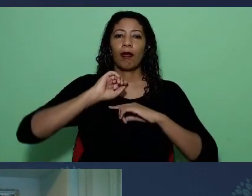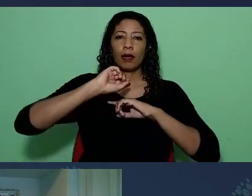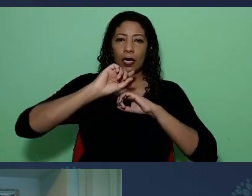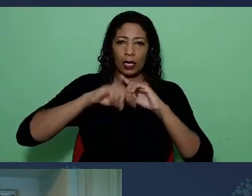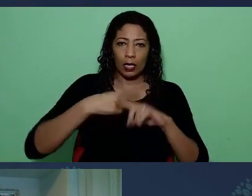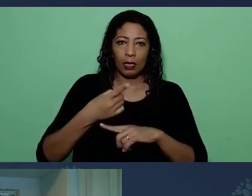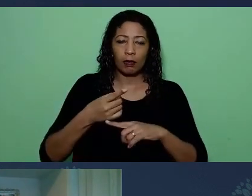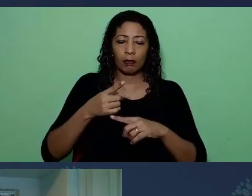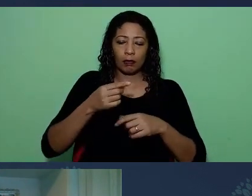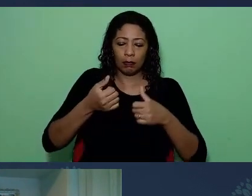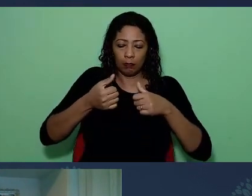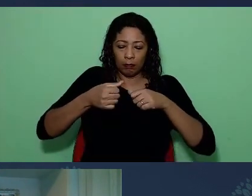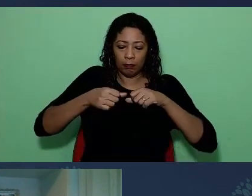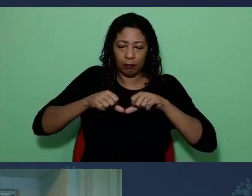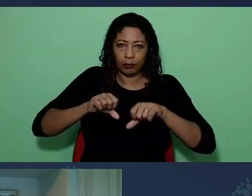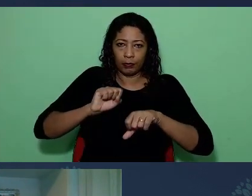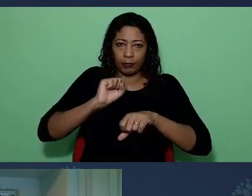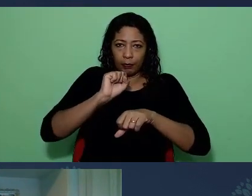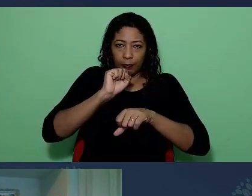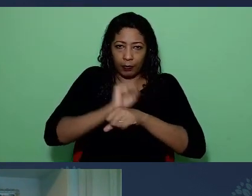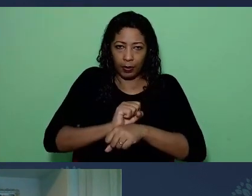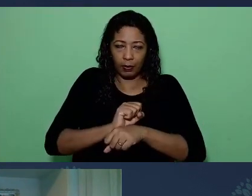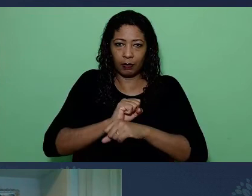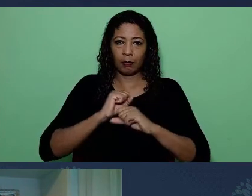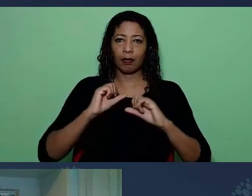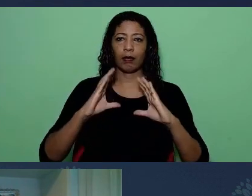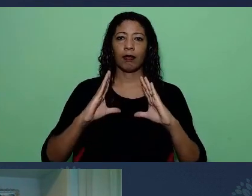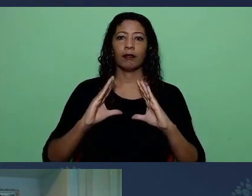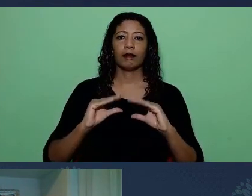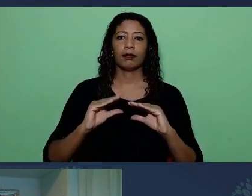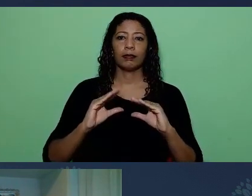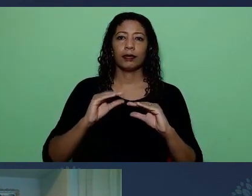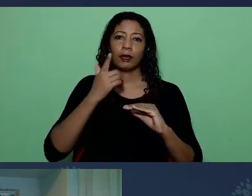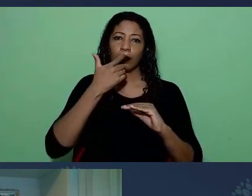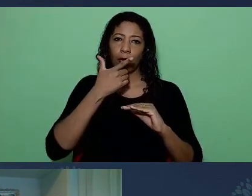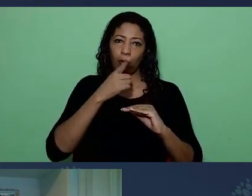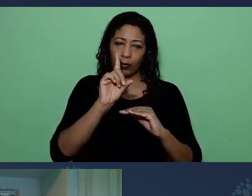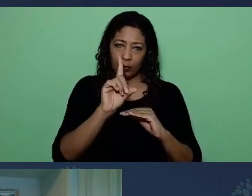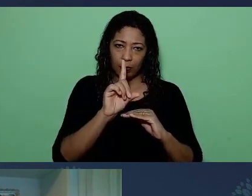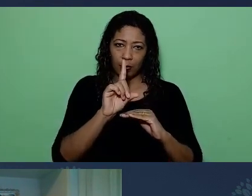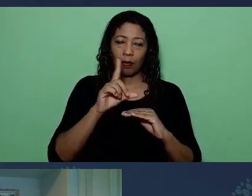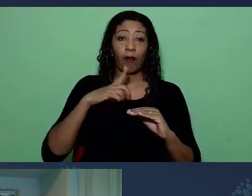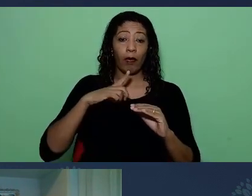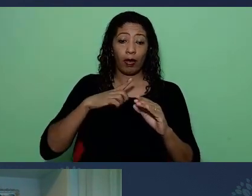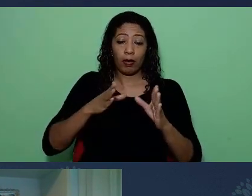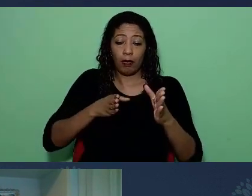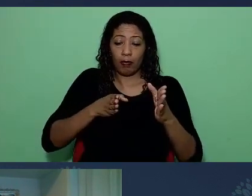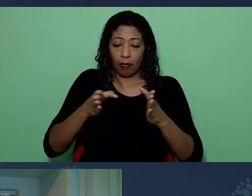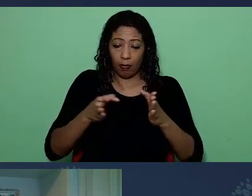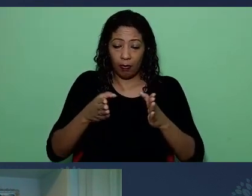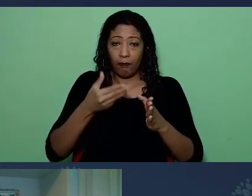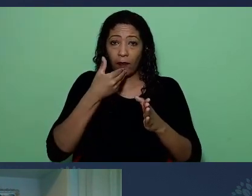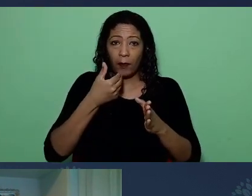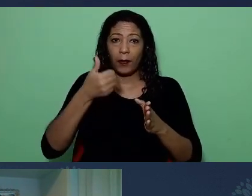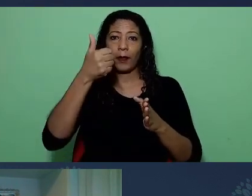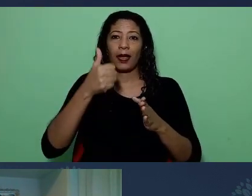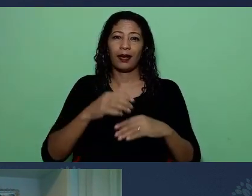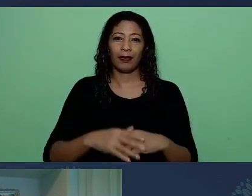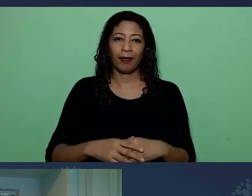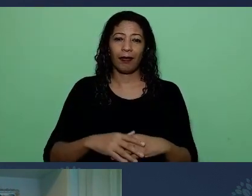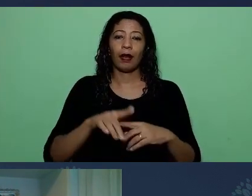cessa, que o paciente diminui esse desconforto, essa hiperinsuflação, a gente tem uma fase melhor em que o paciente depende